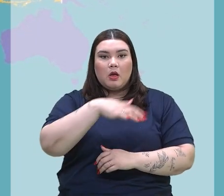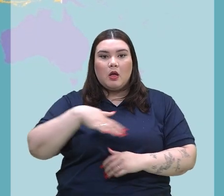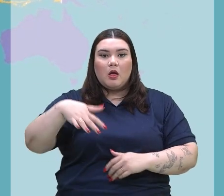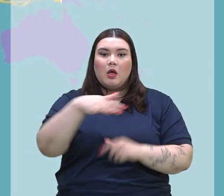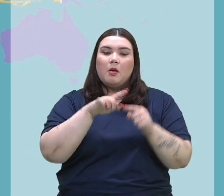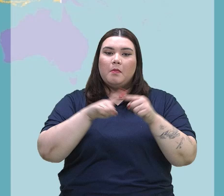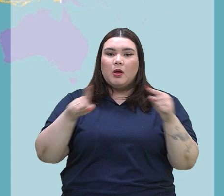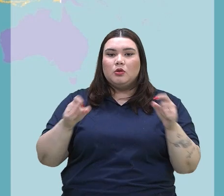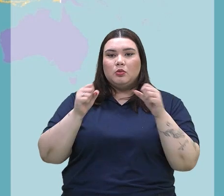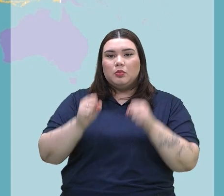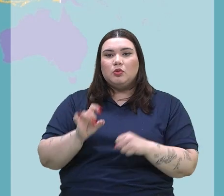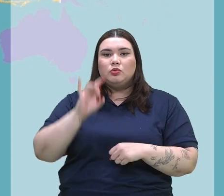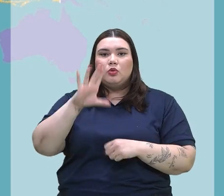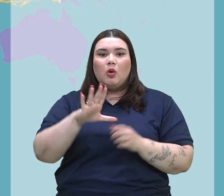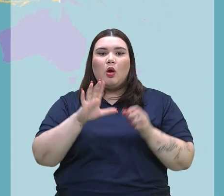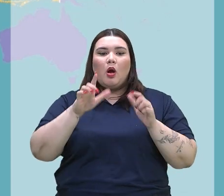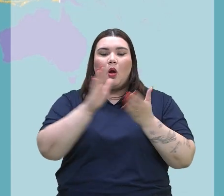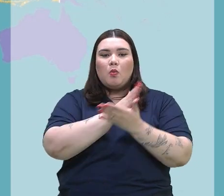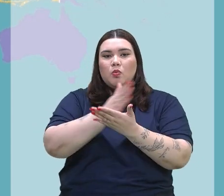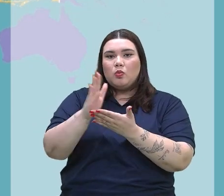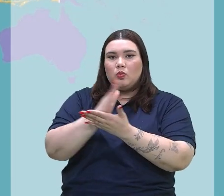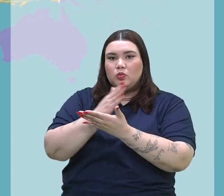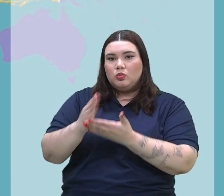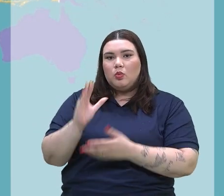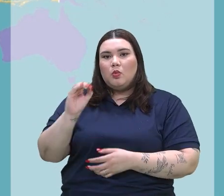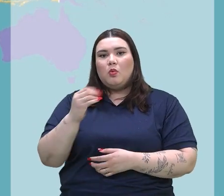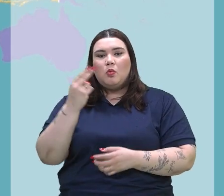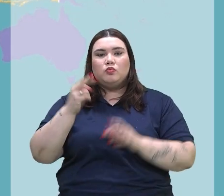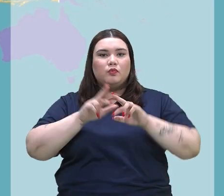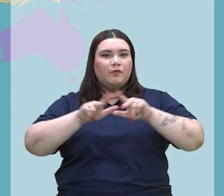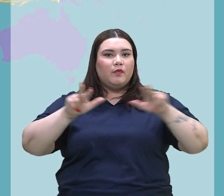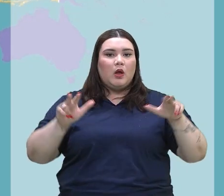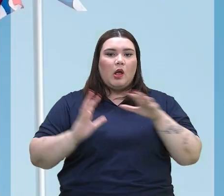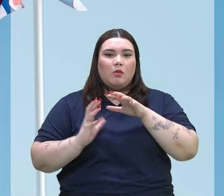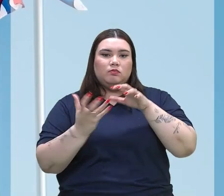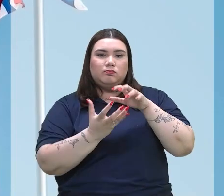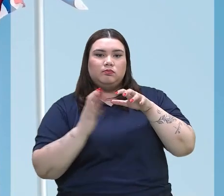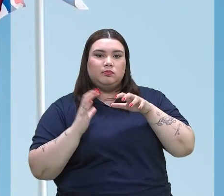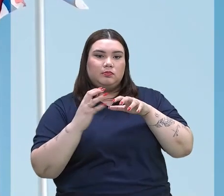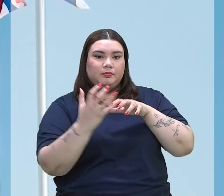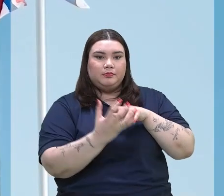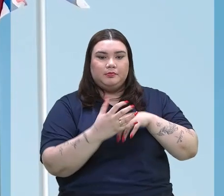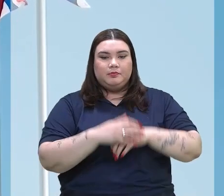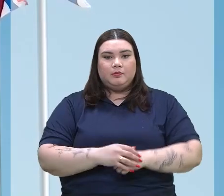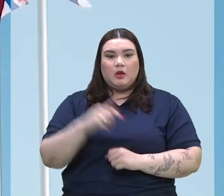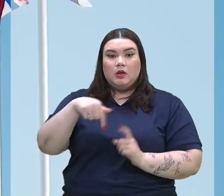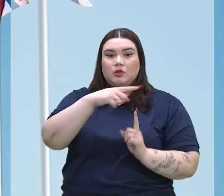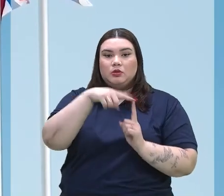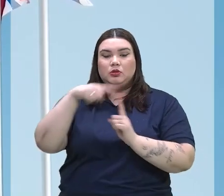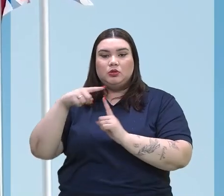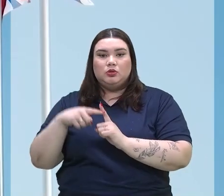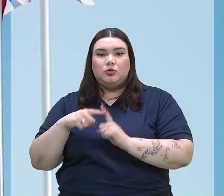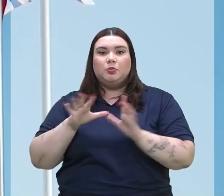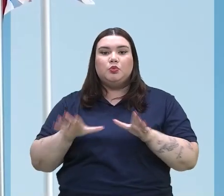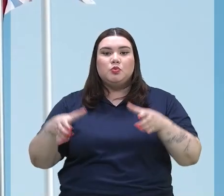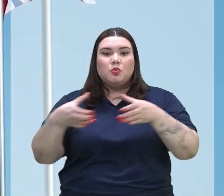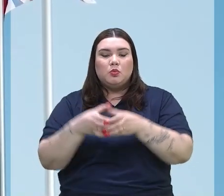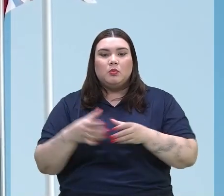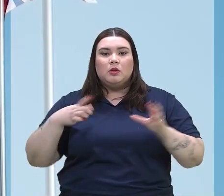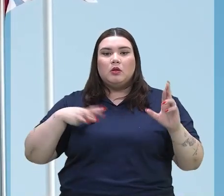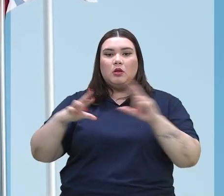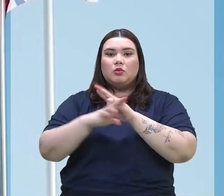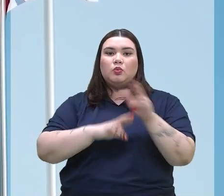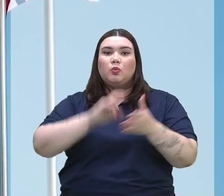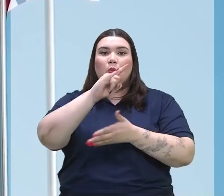pode ser só de parte dele ou mesmo de diferentes continentes. Esse tipo de organização também tem a ver com os